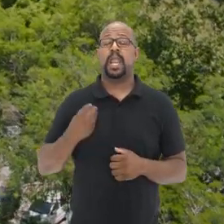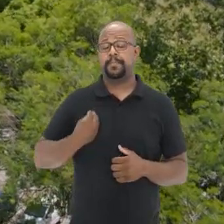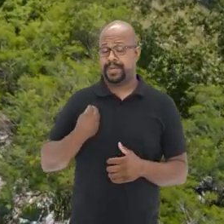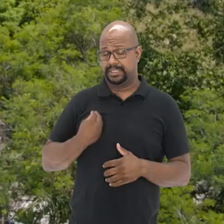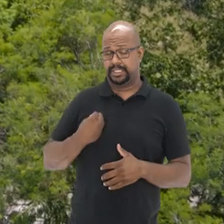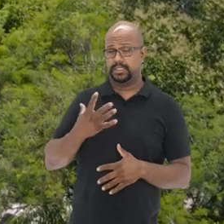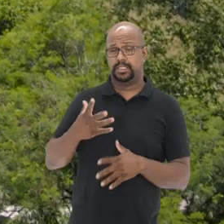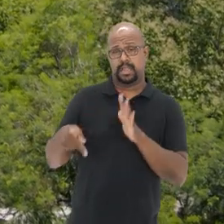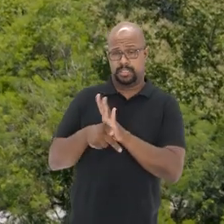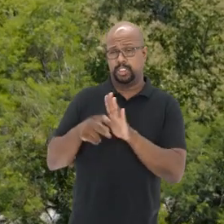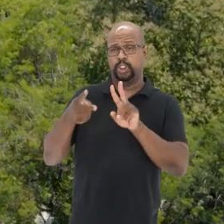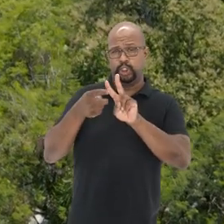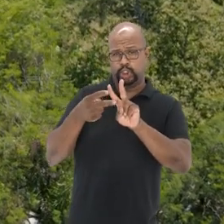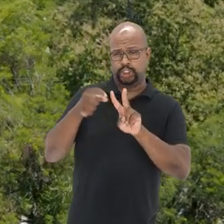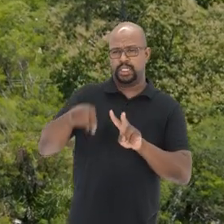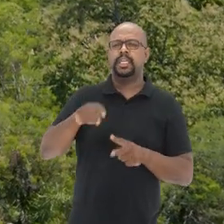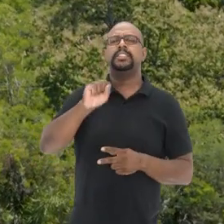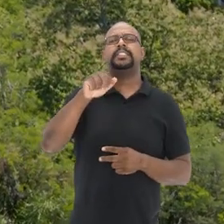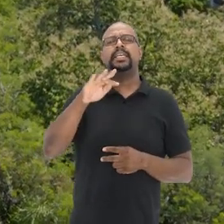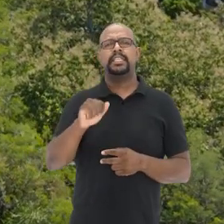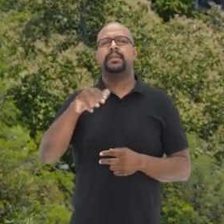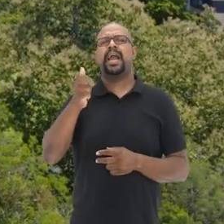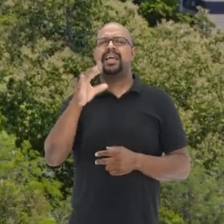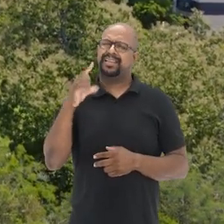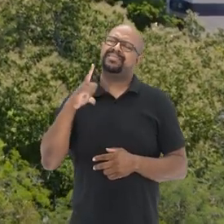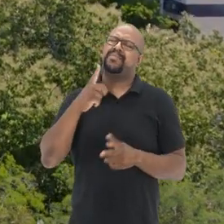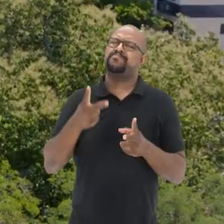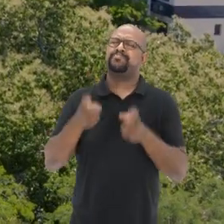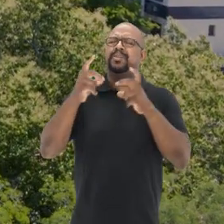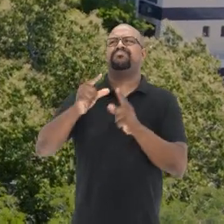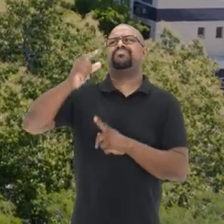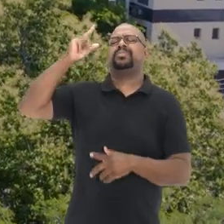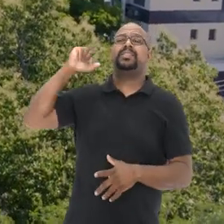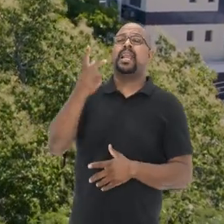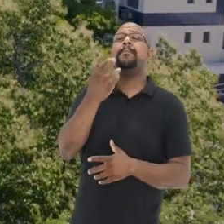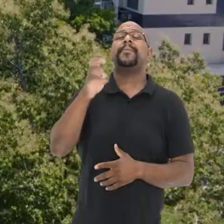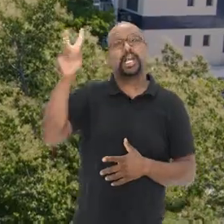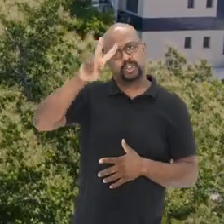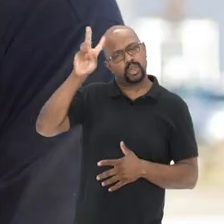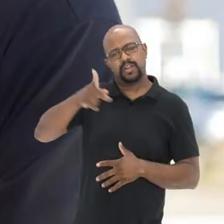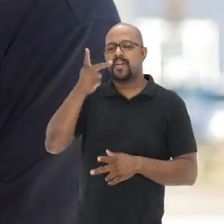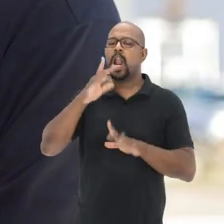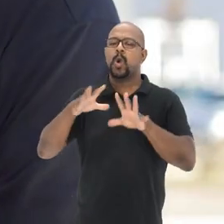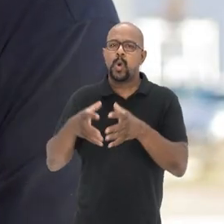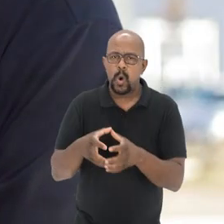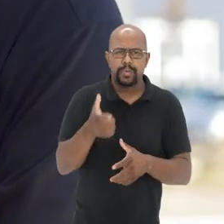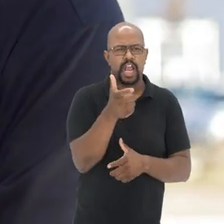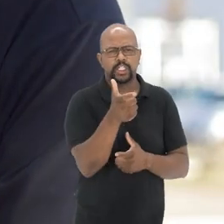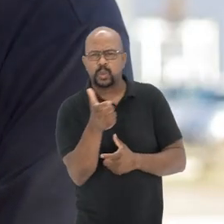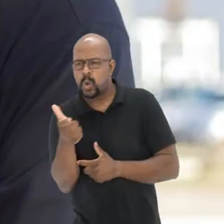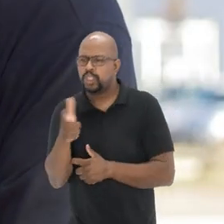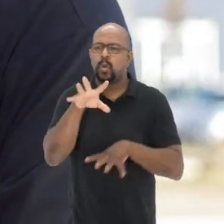A presença indígena em Santa Maria, ela é perceptível desde muito tempo atrás na pré-história. Ou seja, quando a gente fala de grupos,